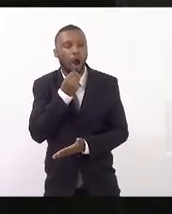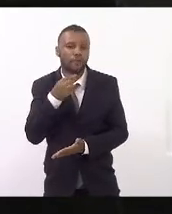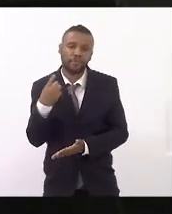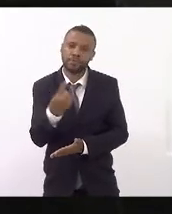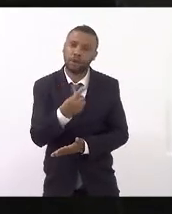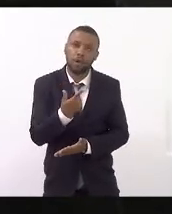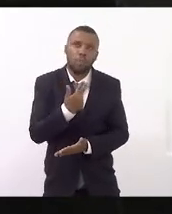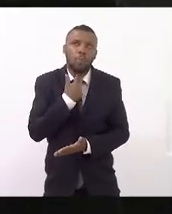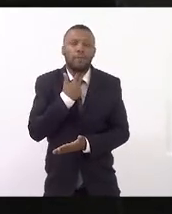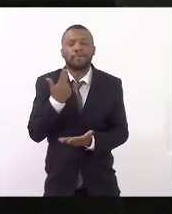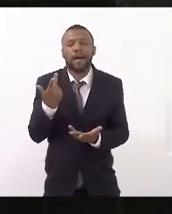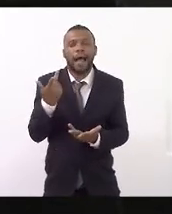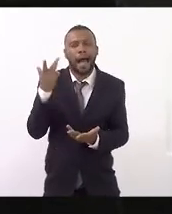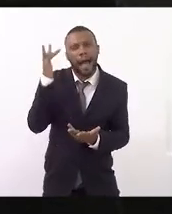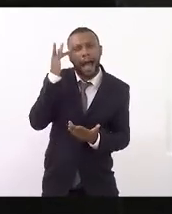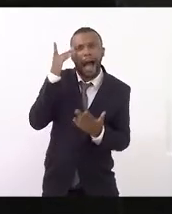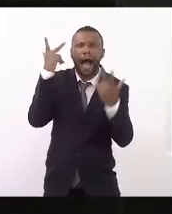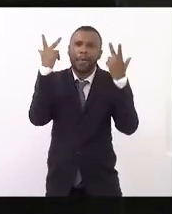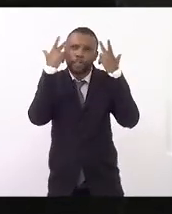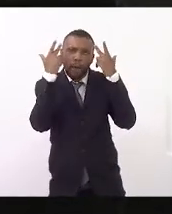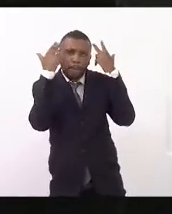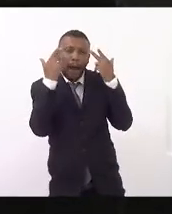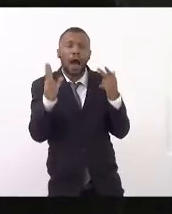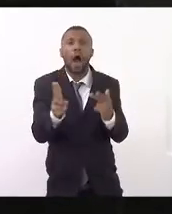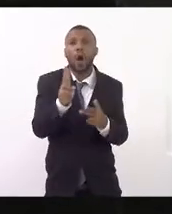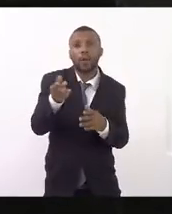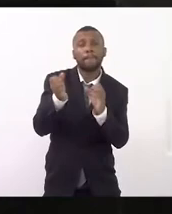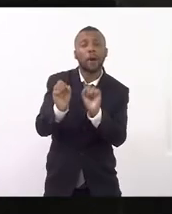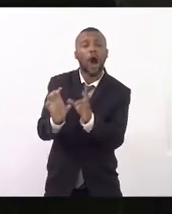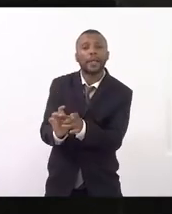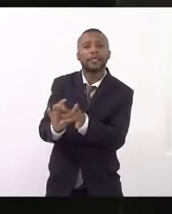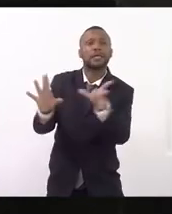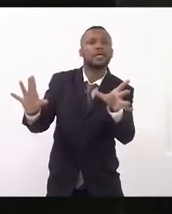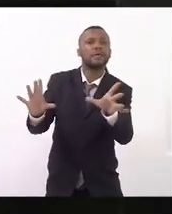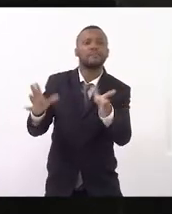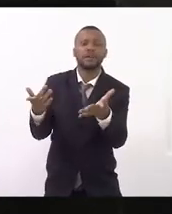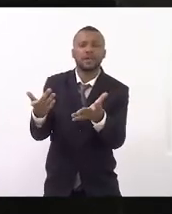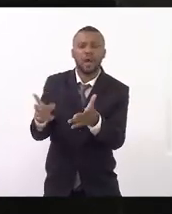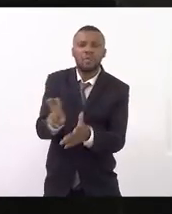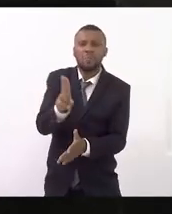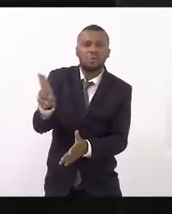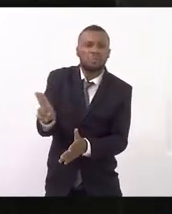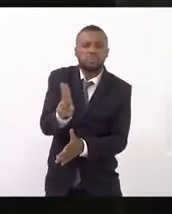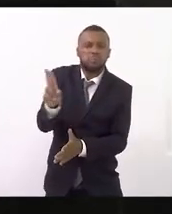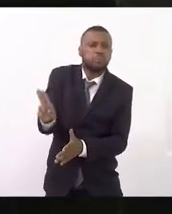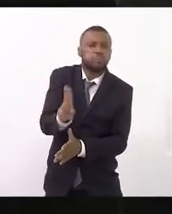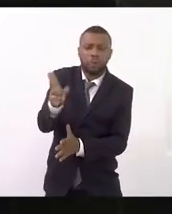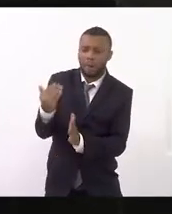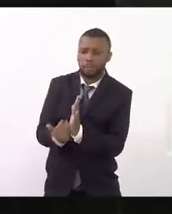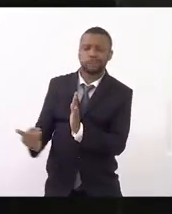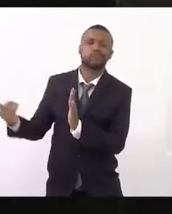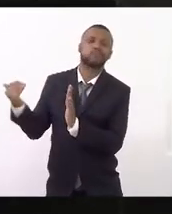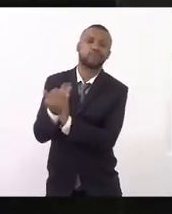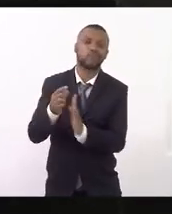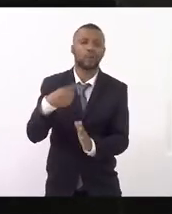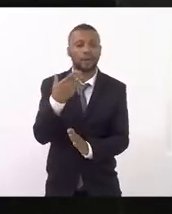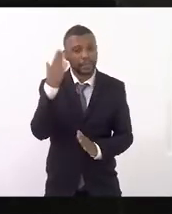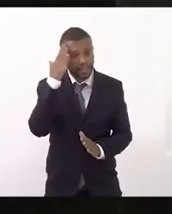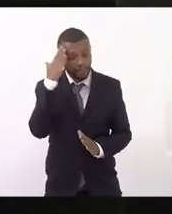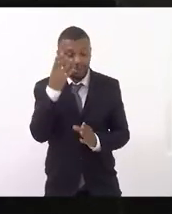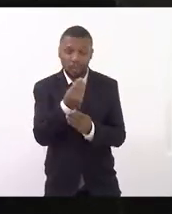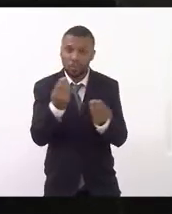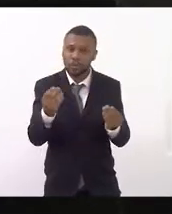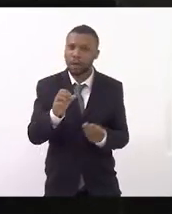podemos achar natural que seja utilizado de forma predatória, ainda que saibamos que muitos adubos